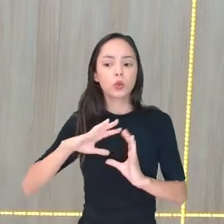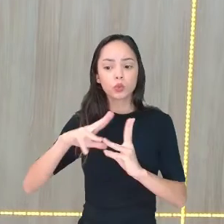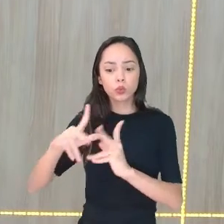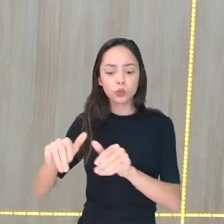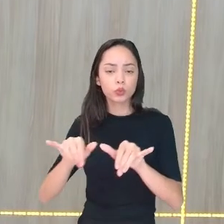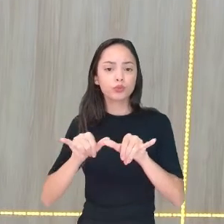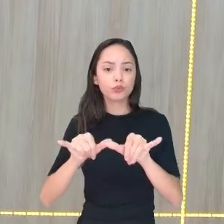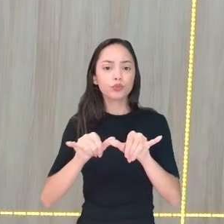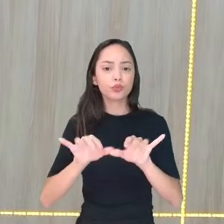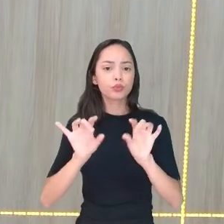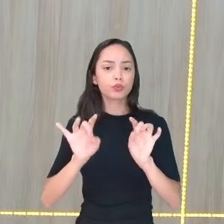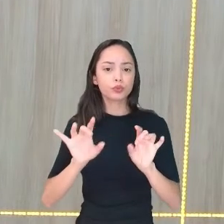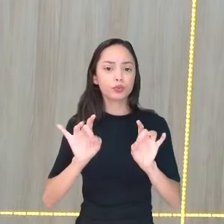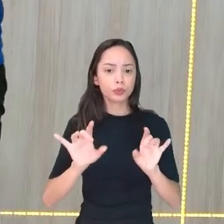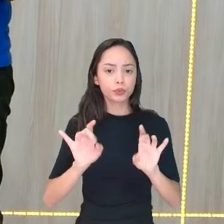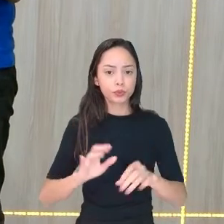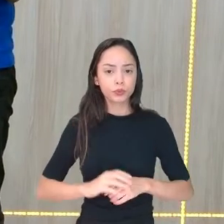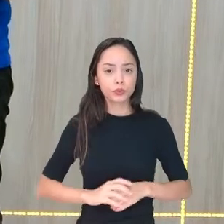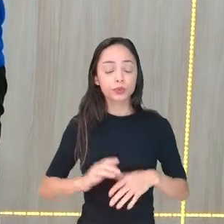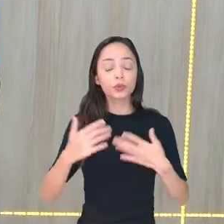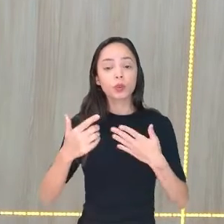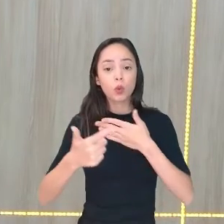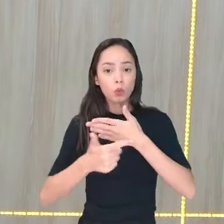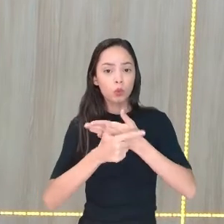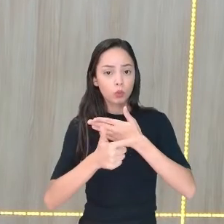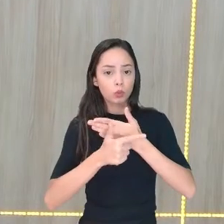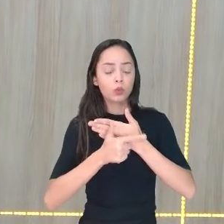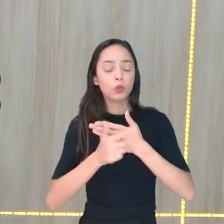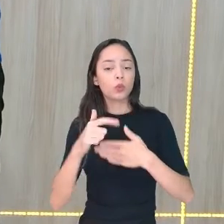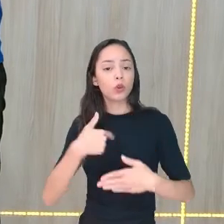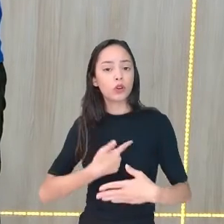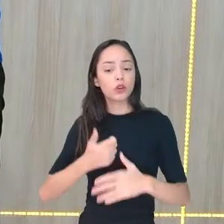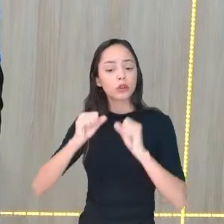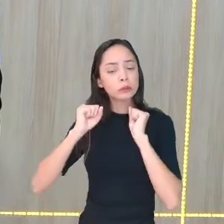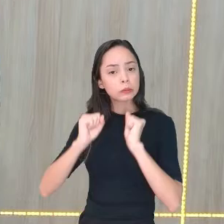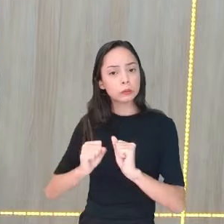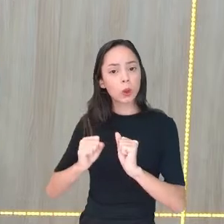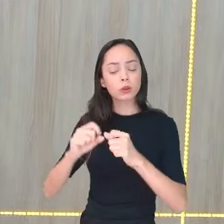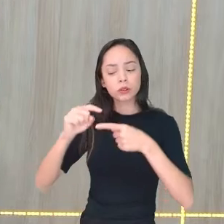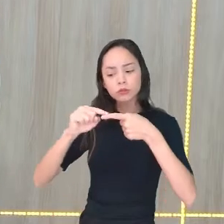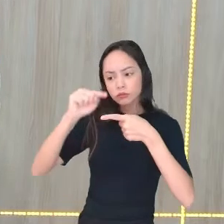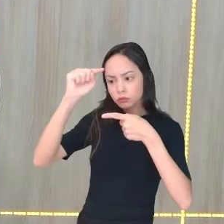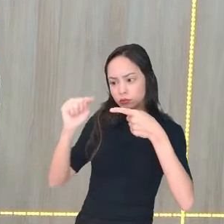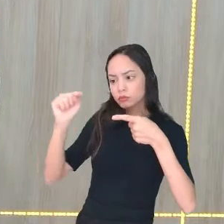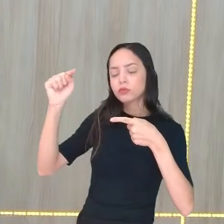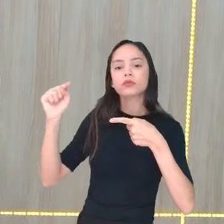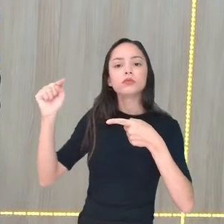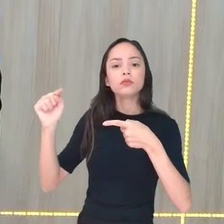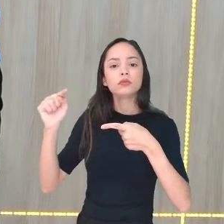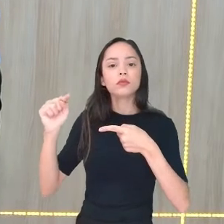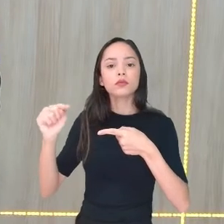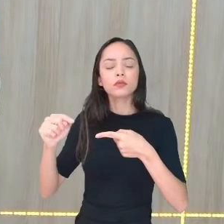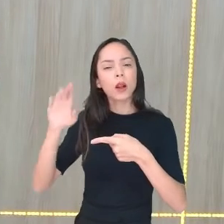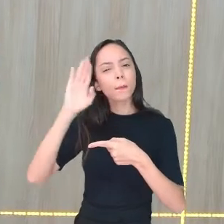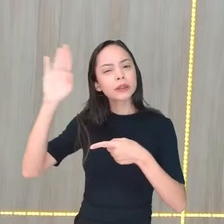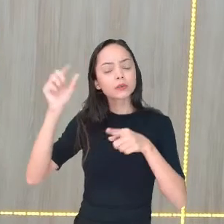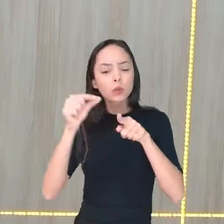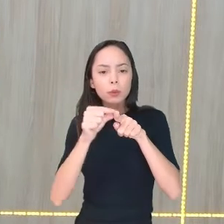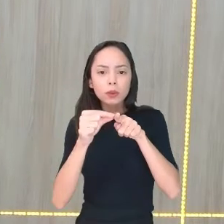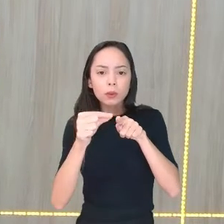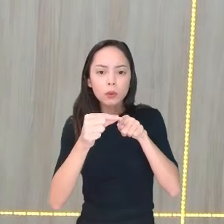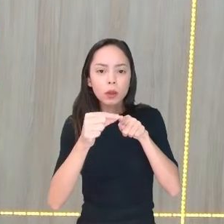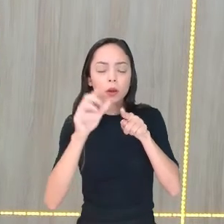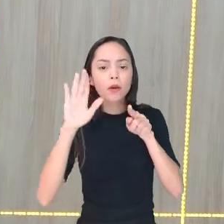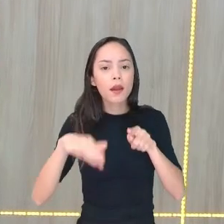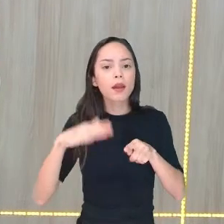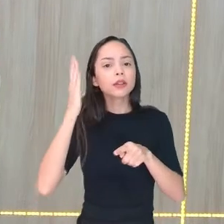mercadoria. Então, uma das formas que a gente tem de medir é justamente sabendo, principalmente em bairros, é sabendo o valor do